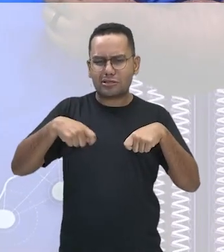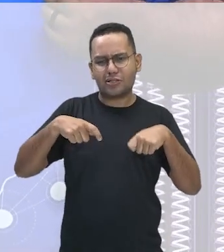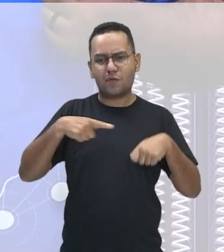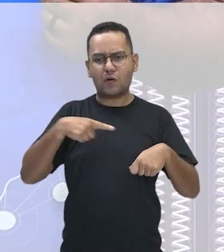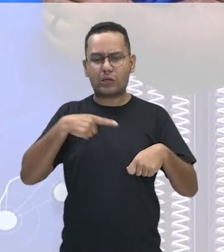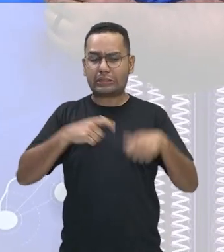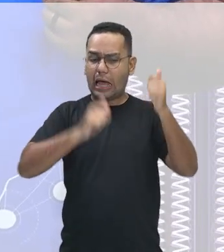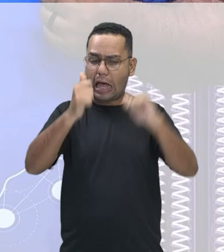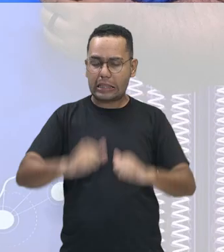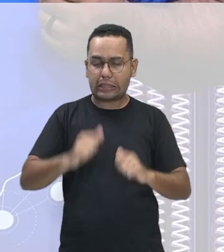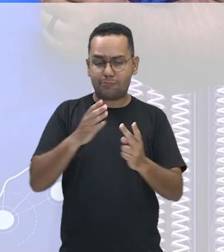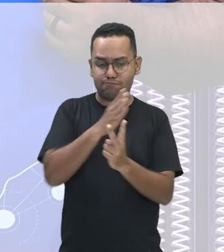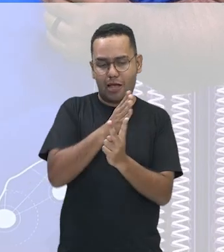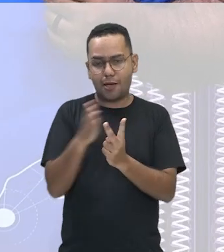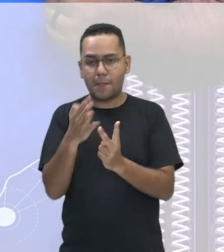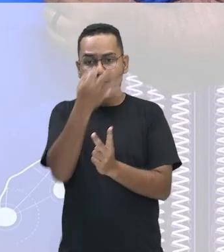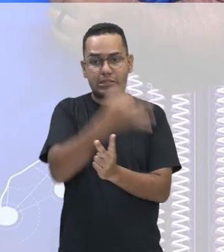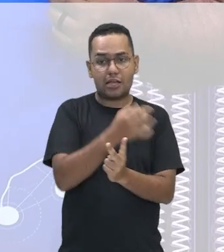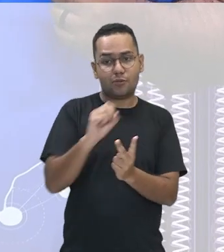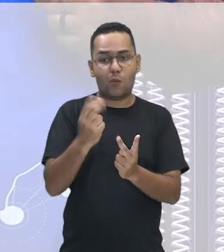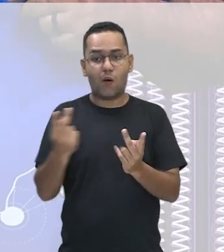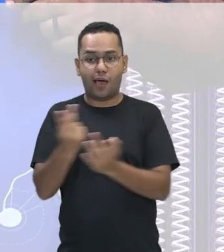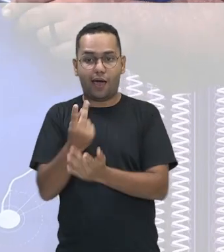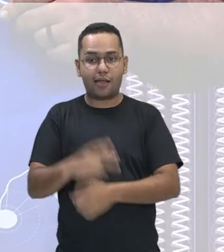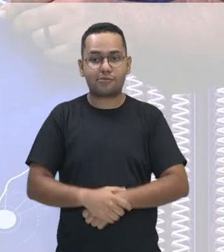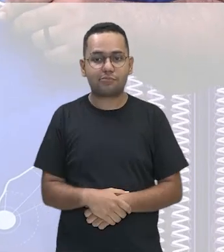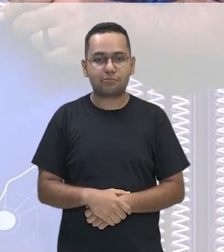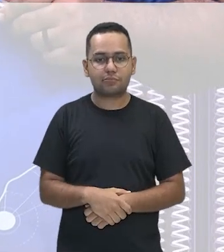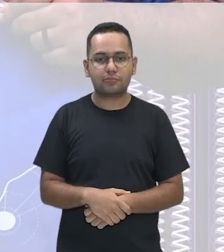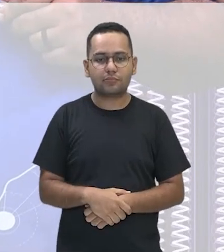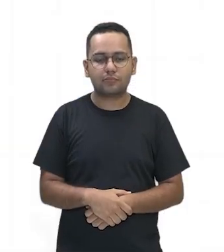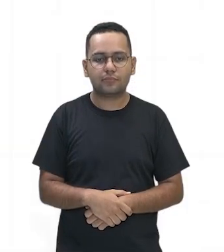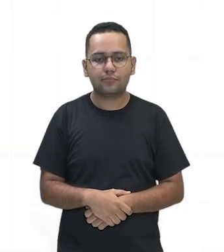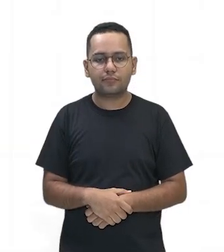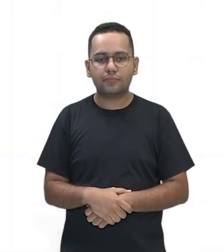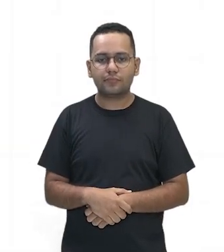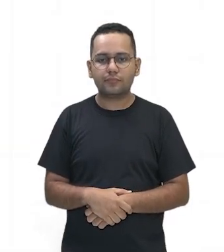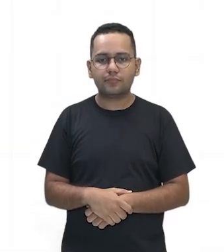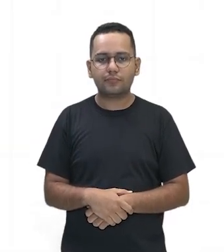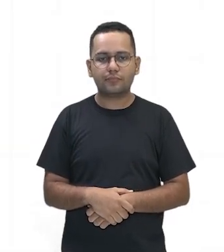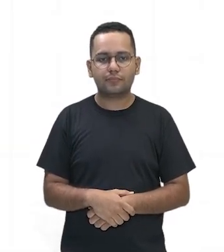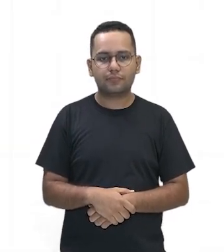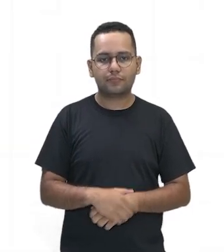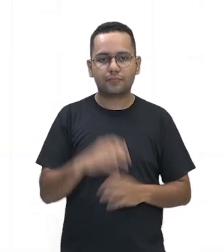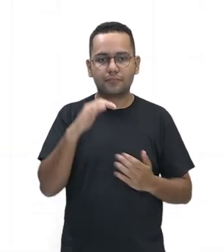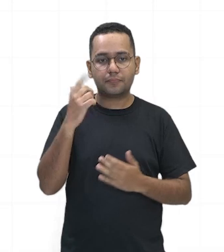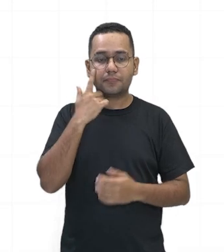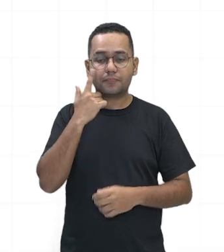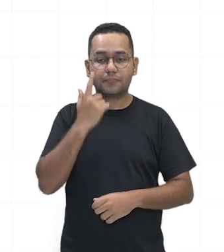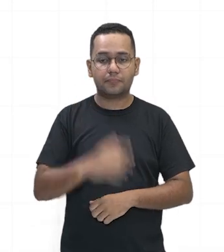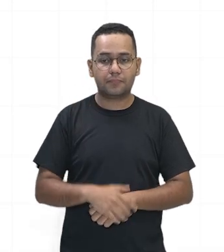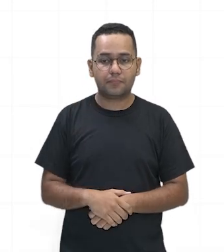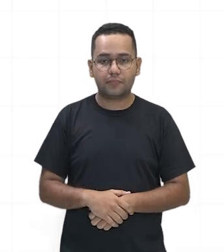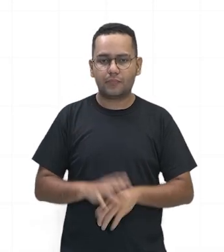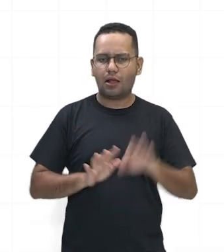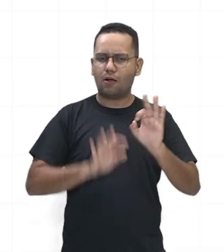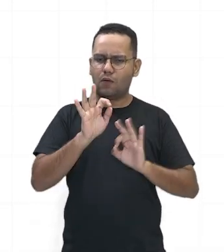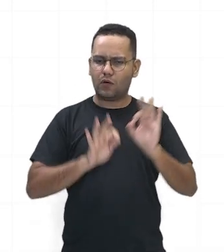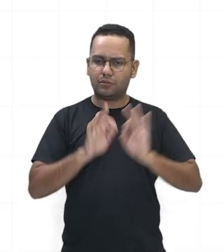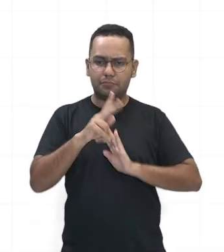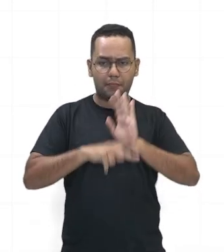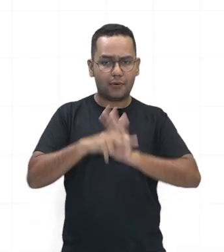relembrar alguns passos em relação à elaboração de um projeto de vida. Para pensar,